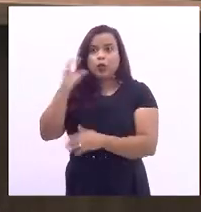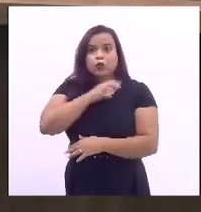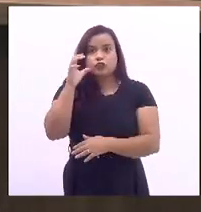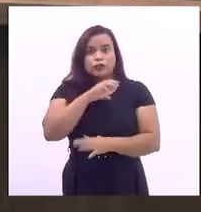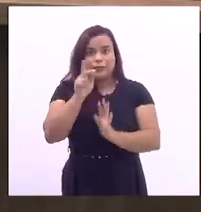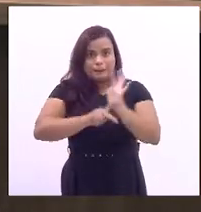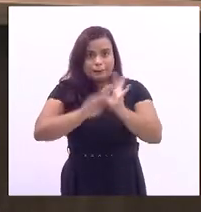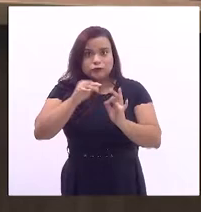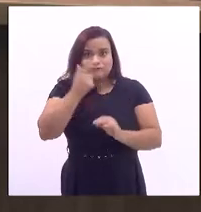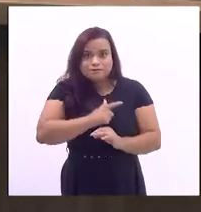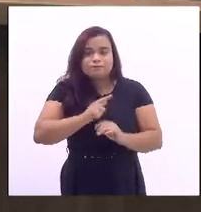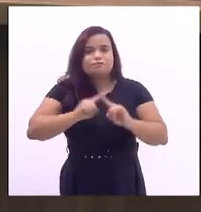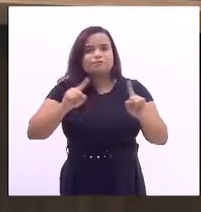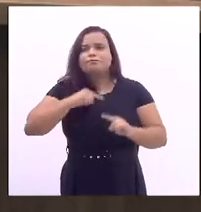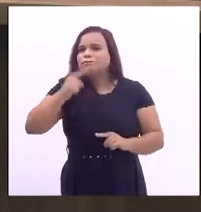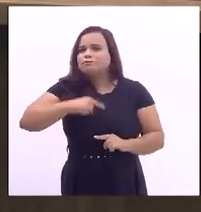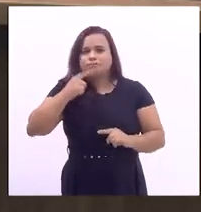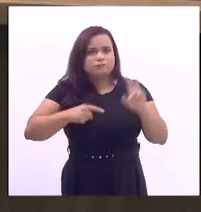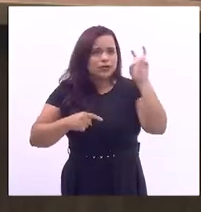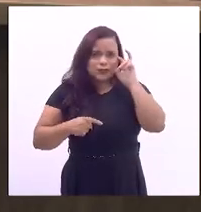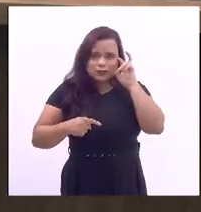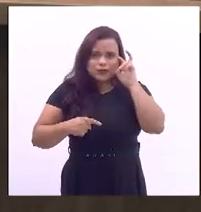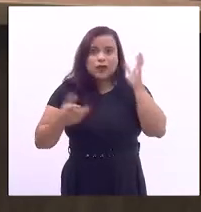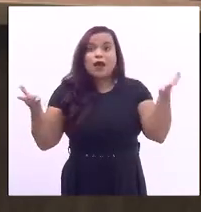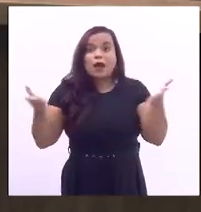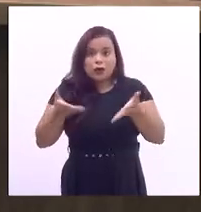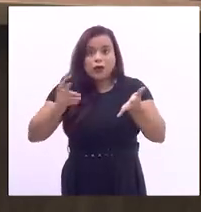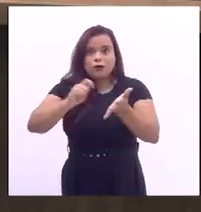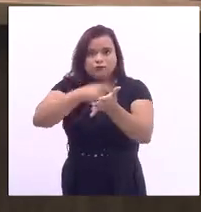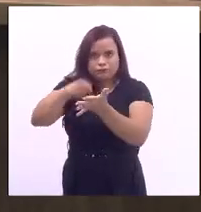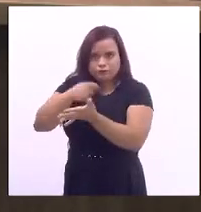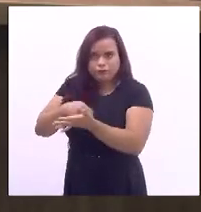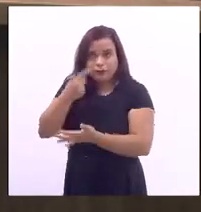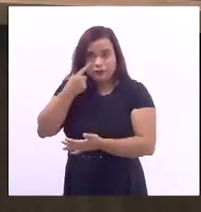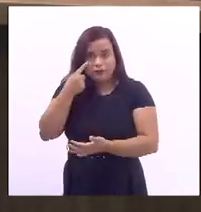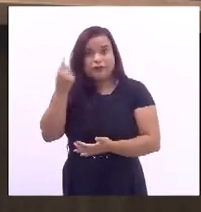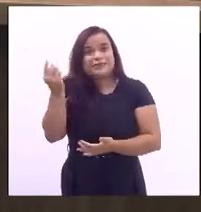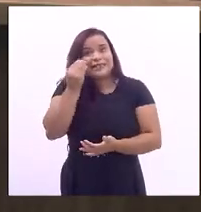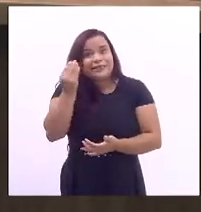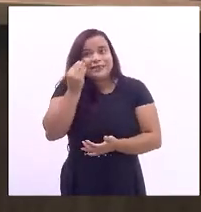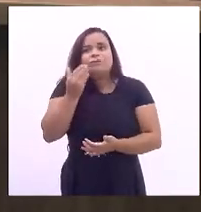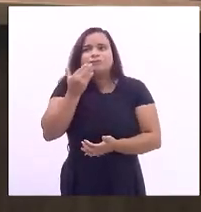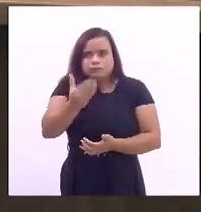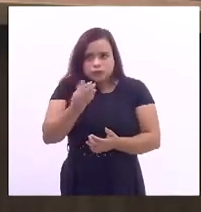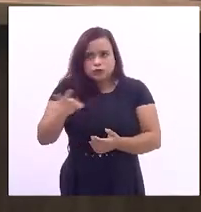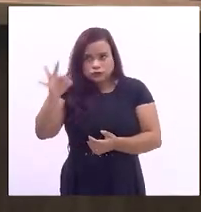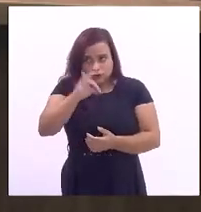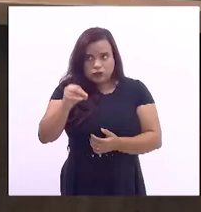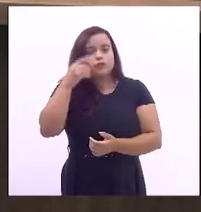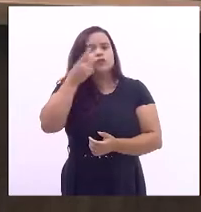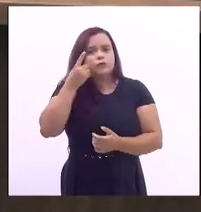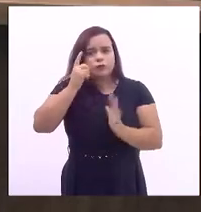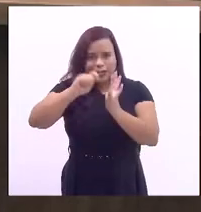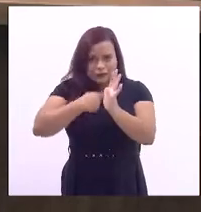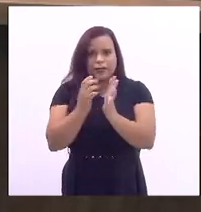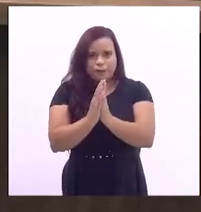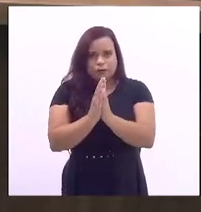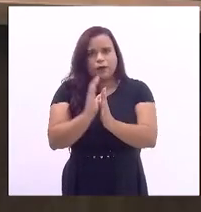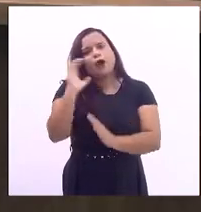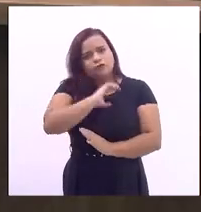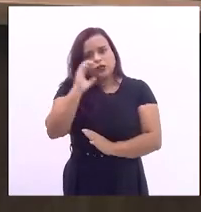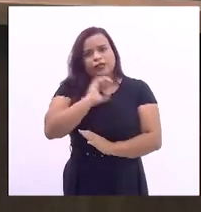não conseguimos assinaturas na quinta estamos colhendo agora então que ela se aproveitar a presidente pediu para os deputados possam assinar e